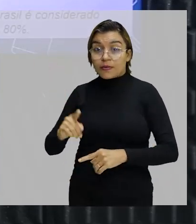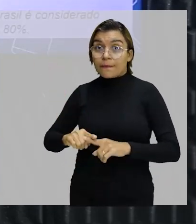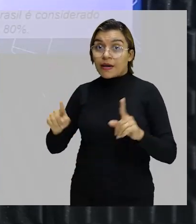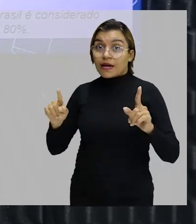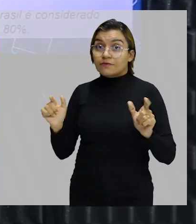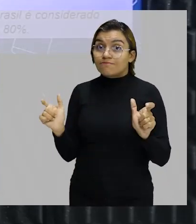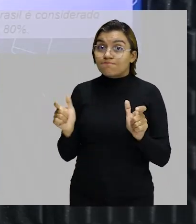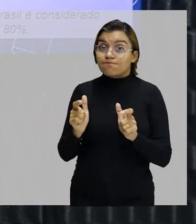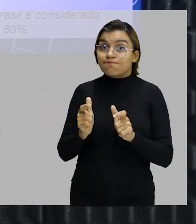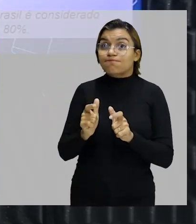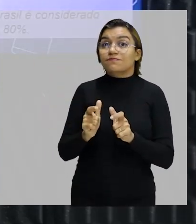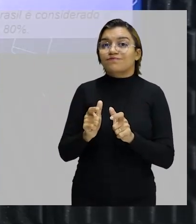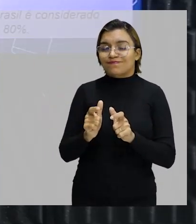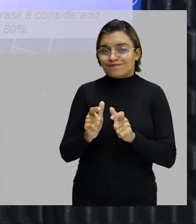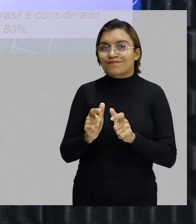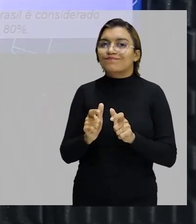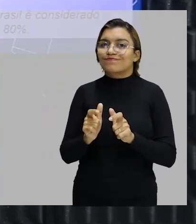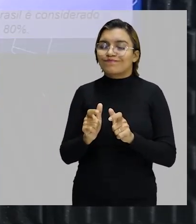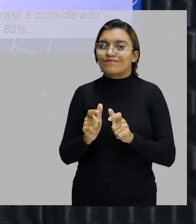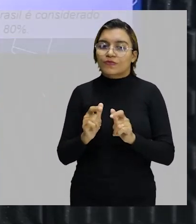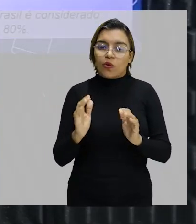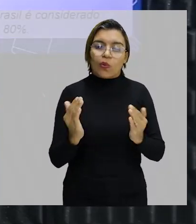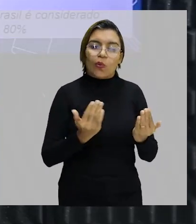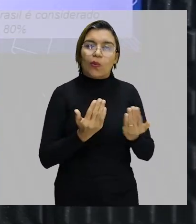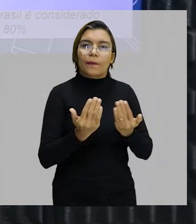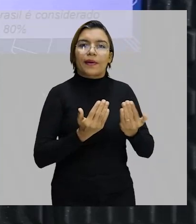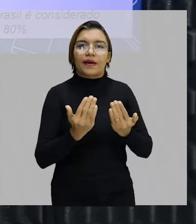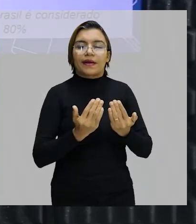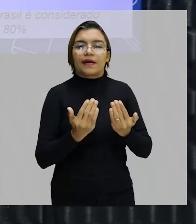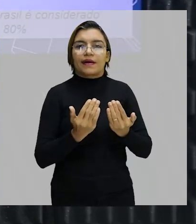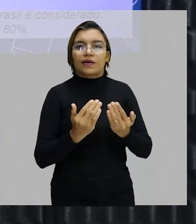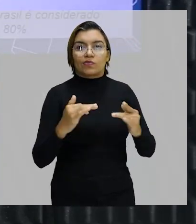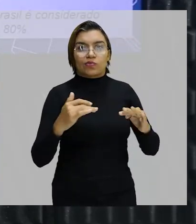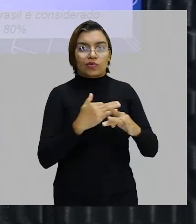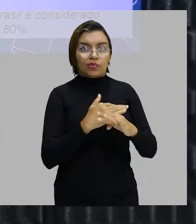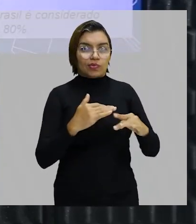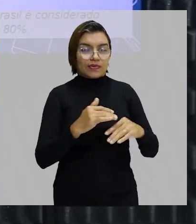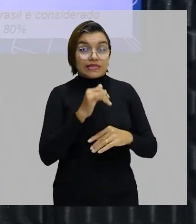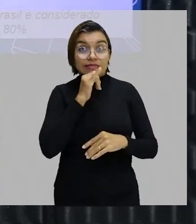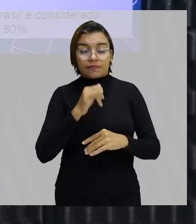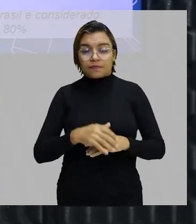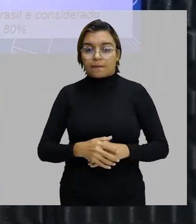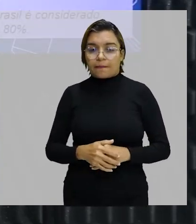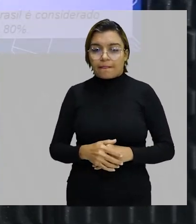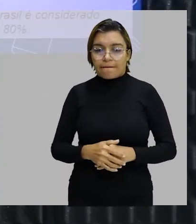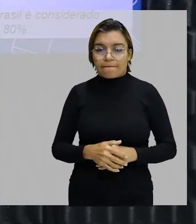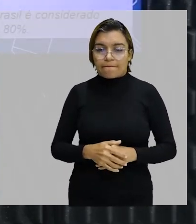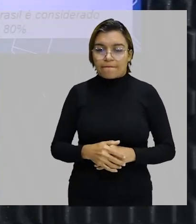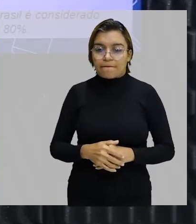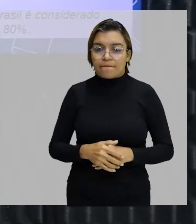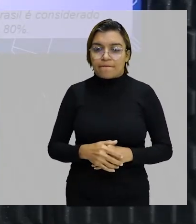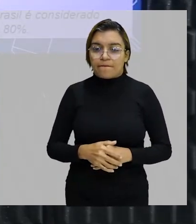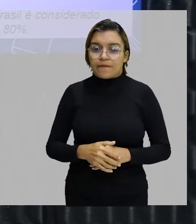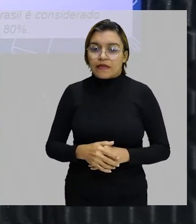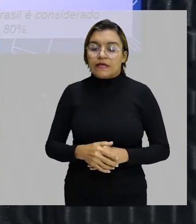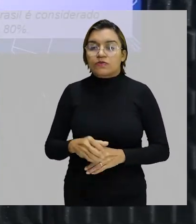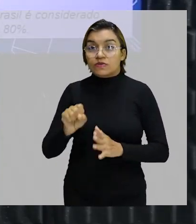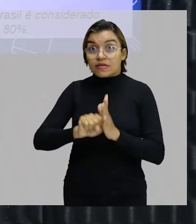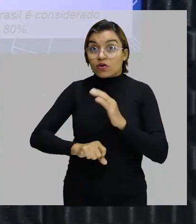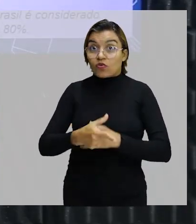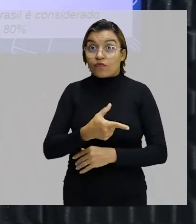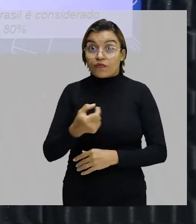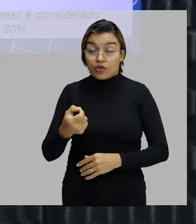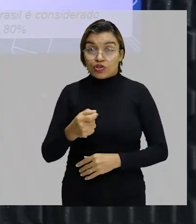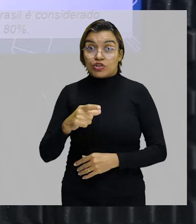menor proporção quando comparado ao espaço urbano. O que vai acontecer no século XX, Marcos? Nós vamos ter